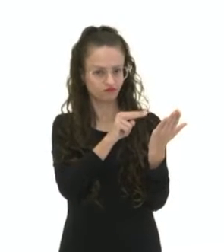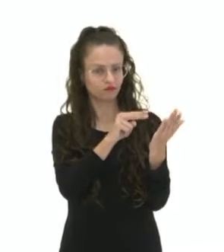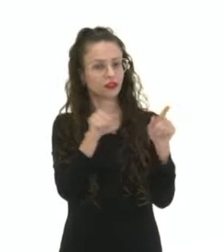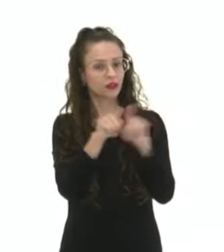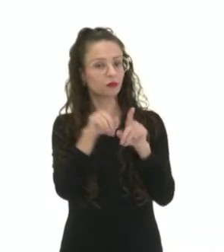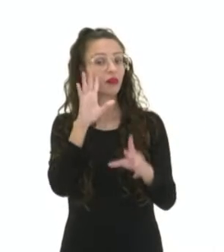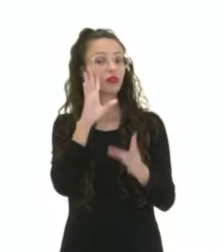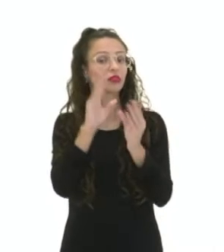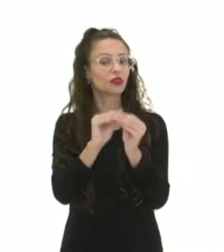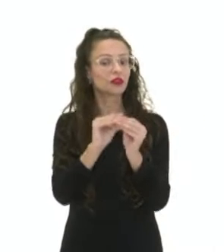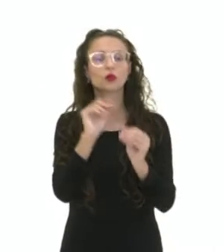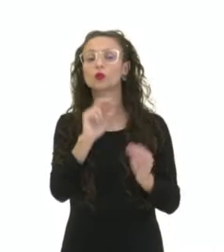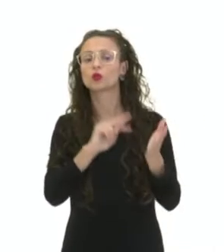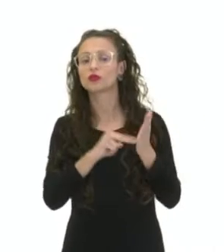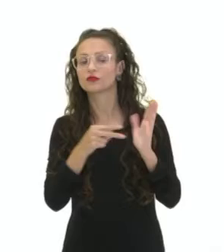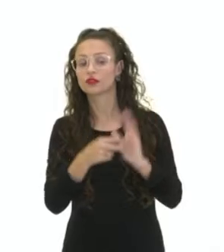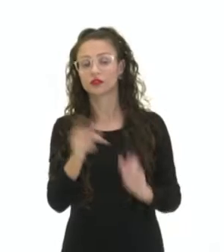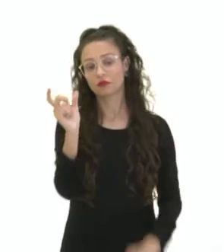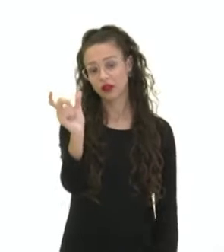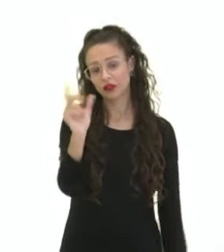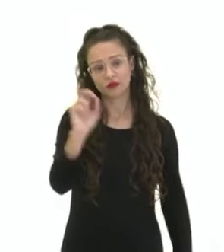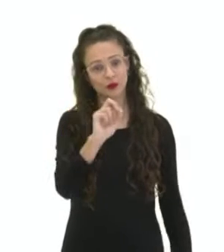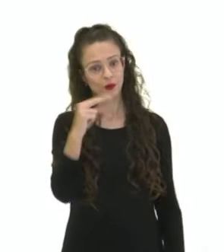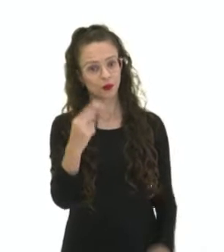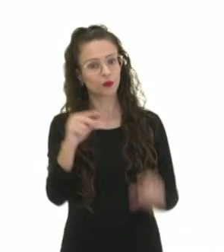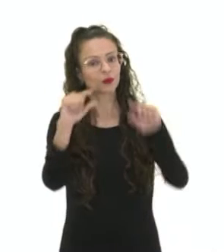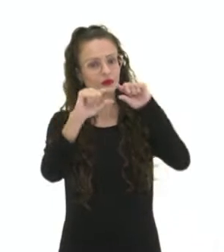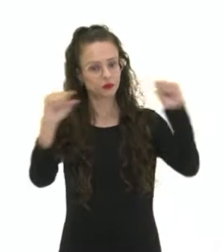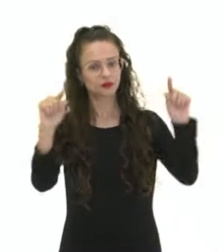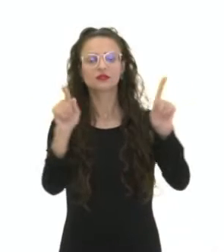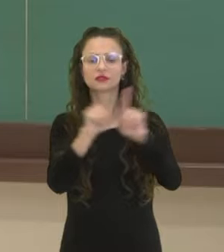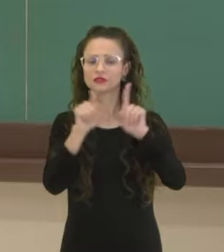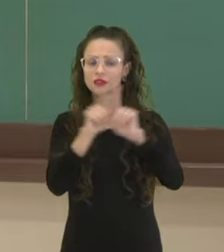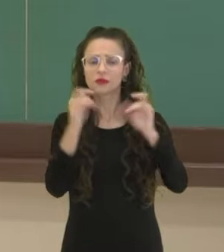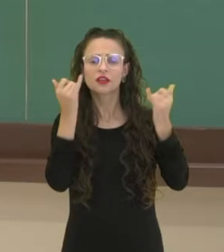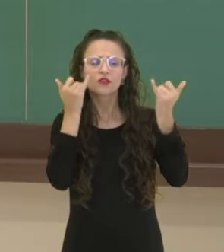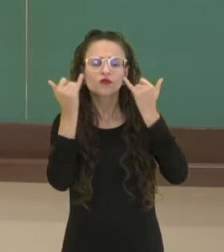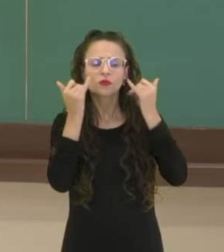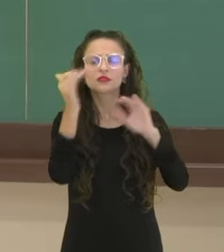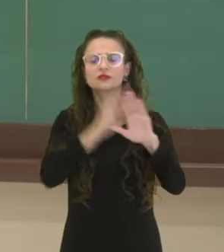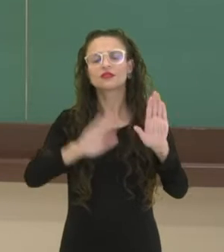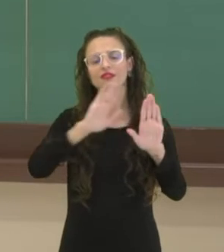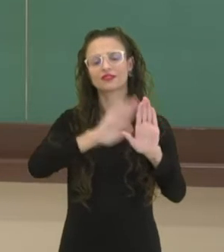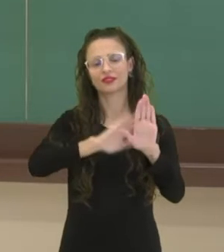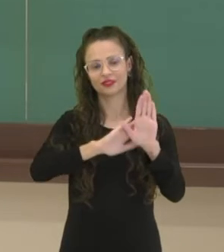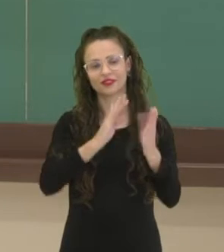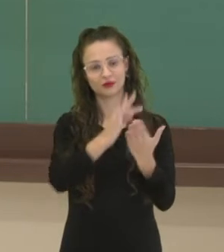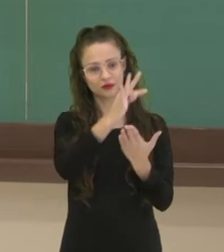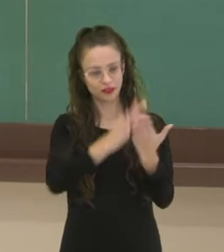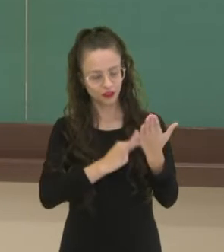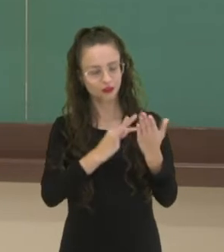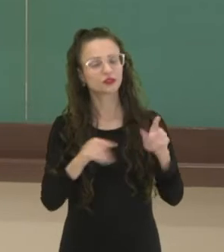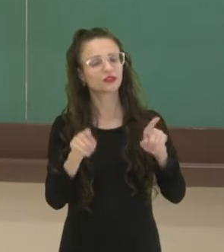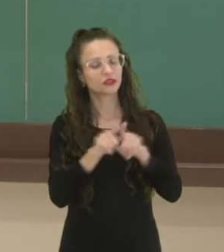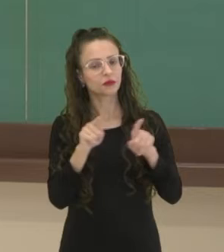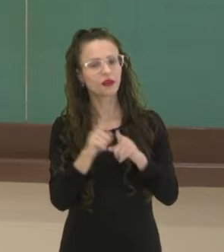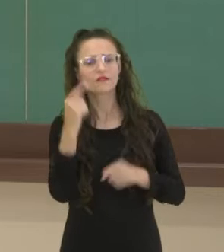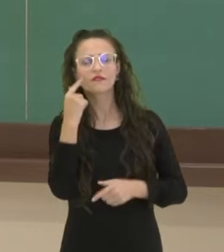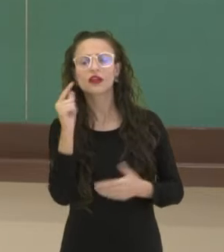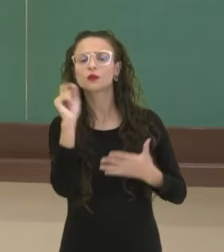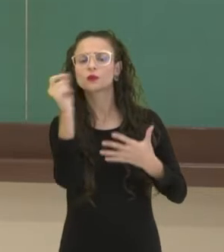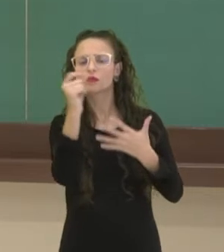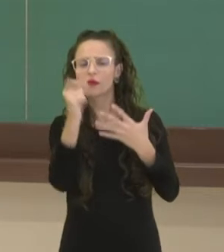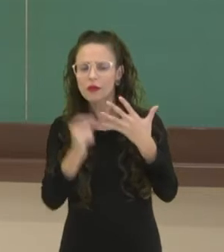uma palavra ou expressão, bem como uma informação implícita. Identificar elementos que constroem